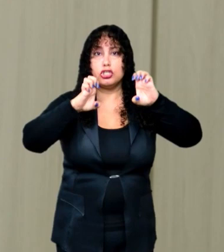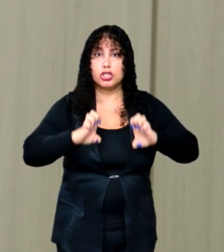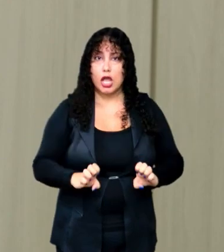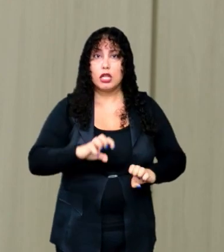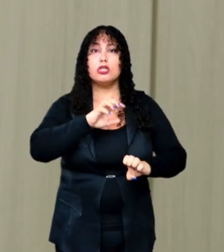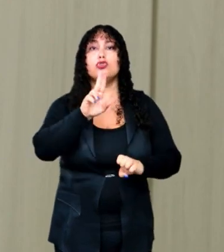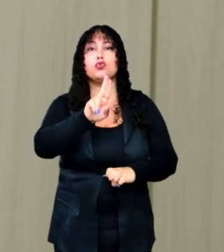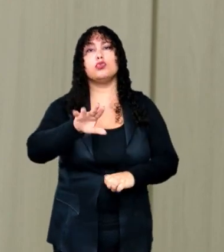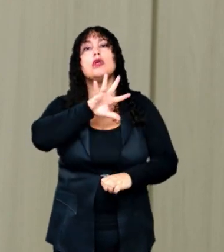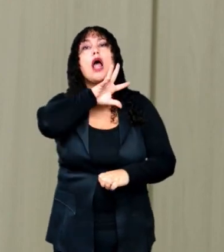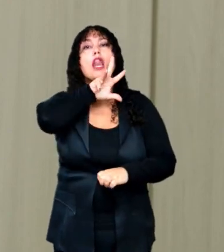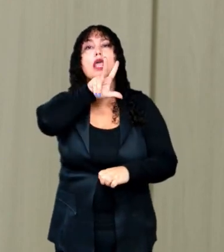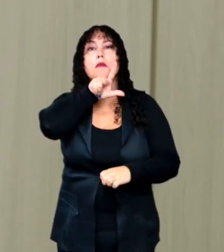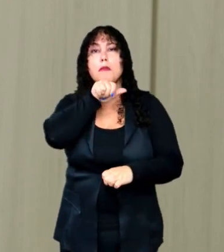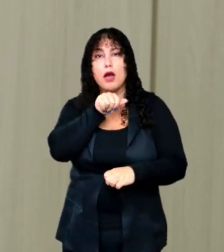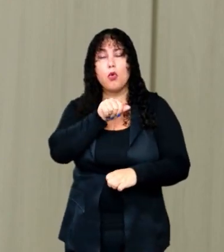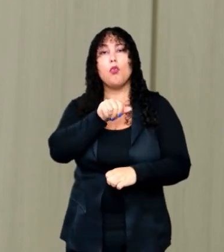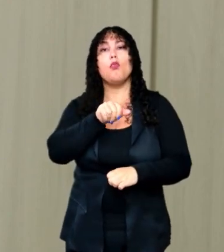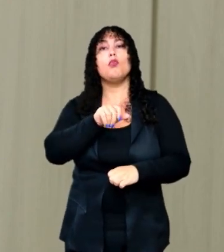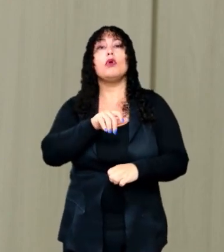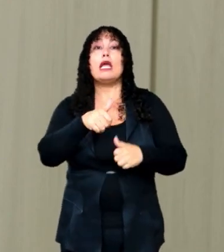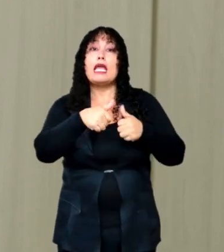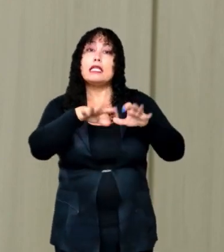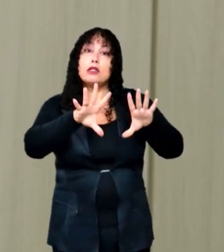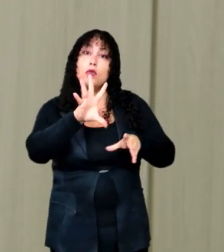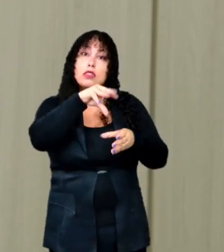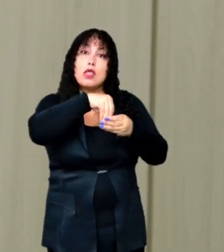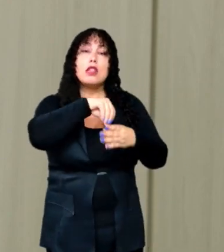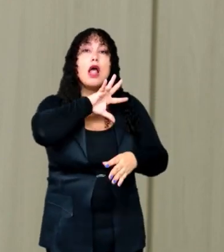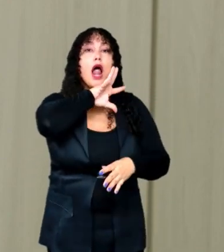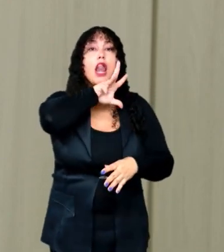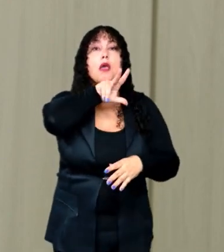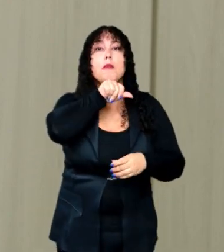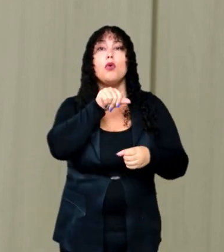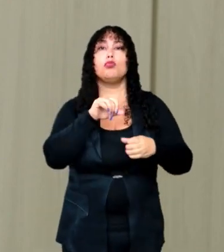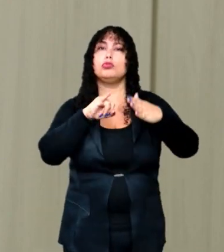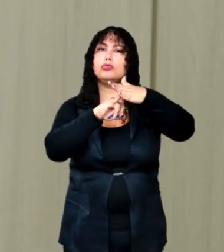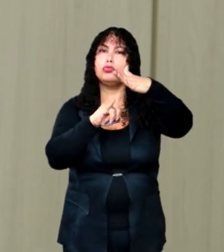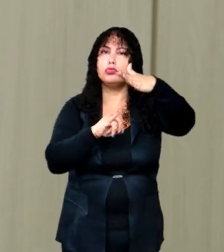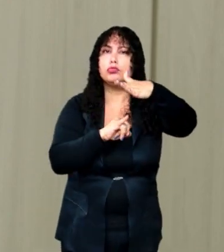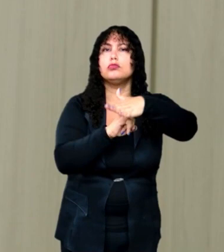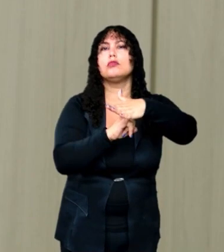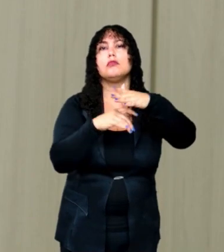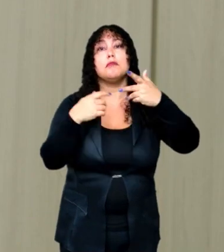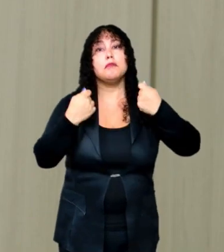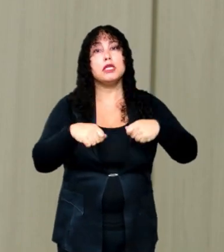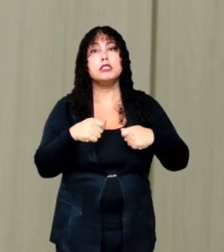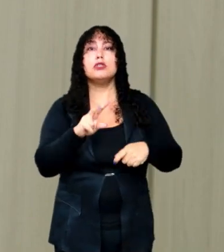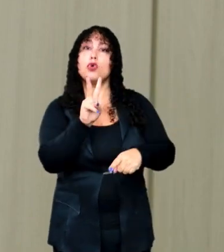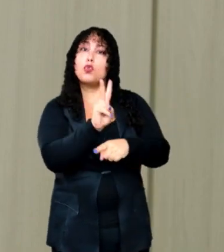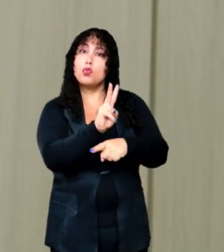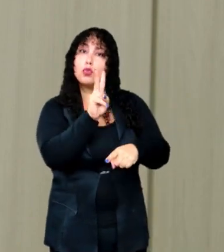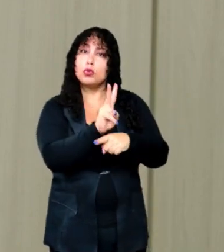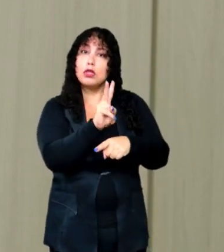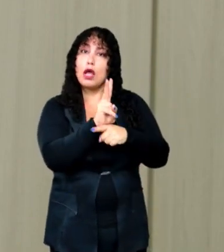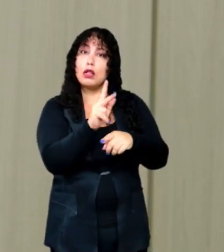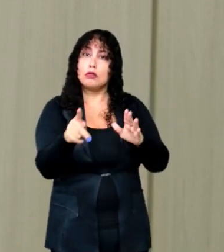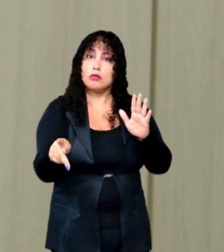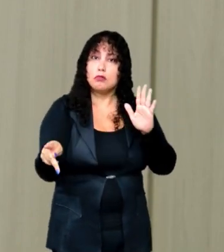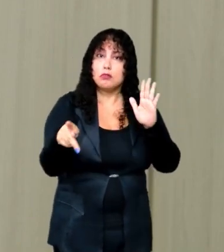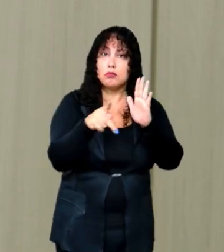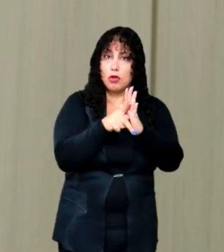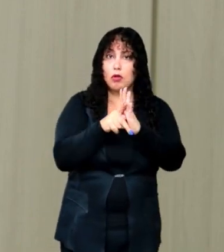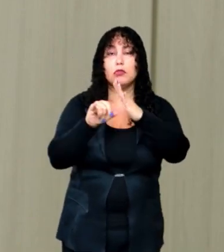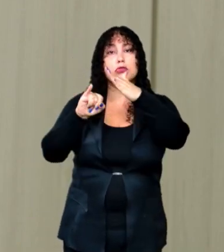animais. E esses animais que estão dentro dessas instituições devem ser tutelados por esse mesmo